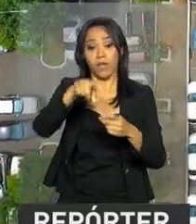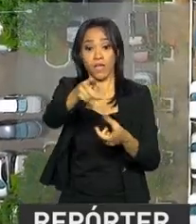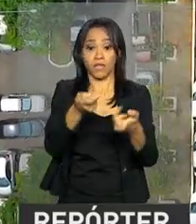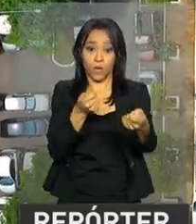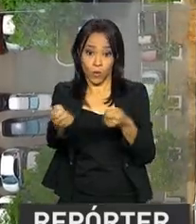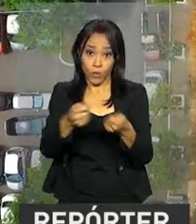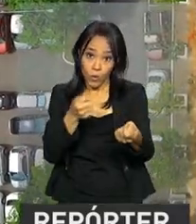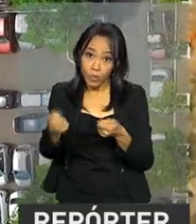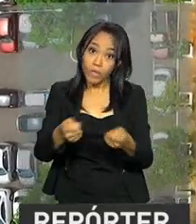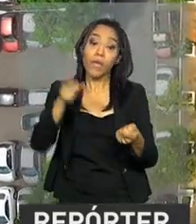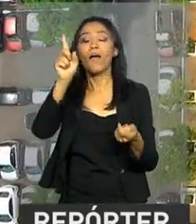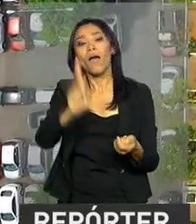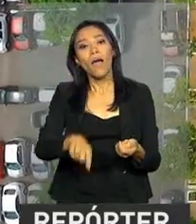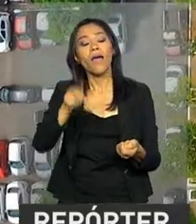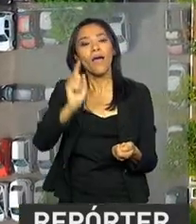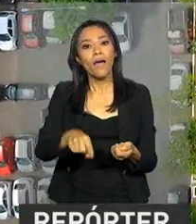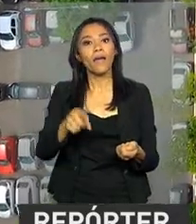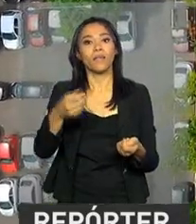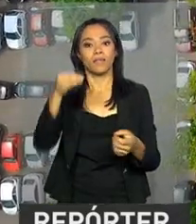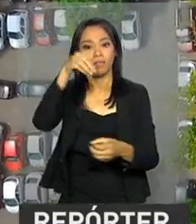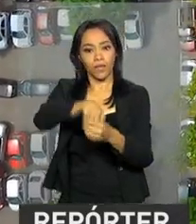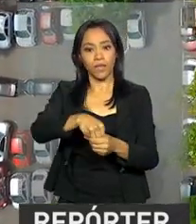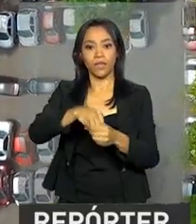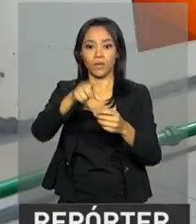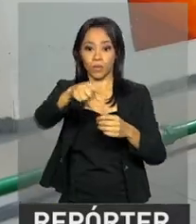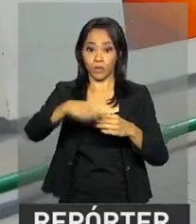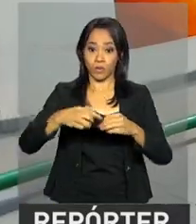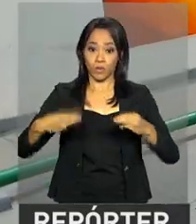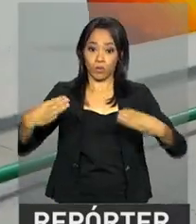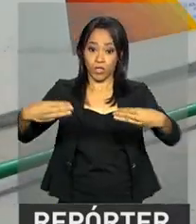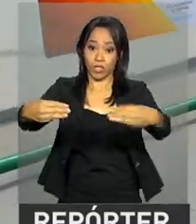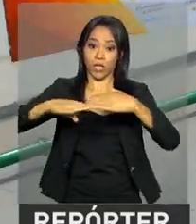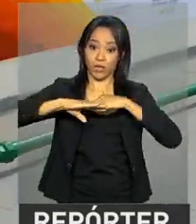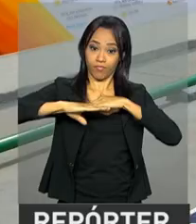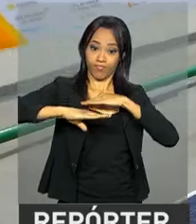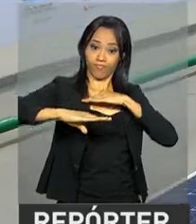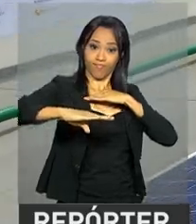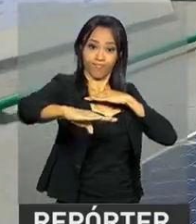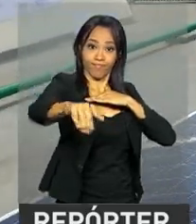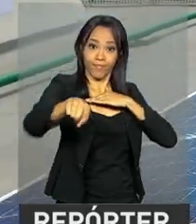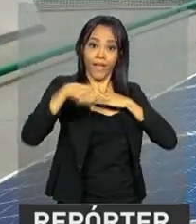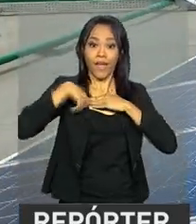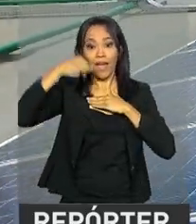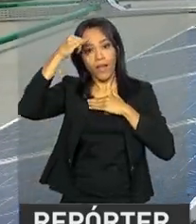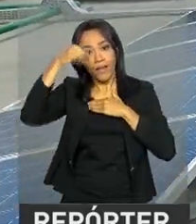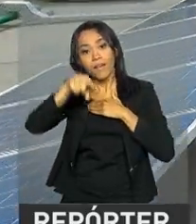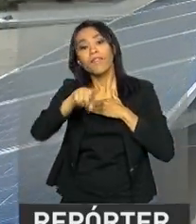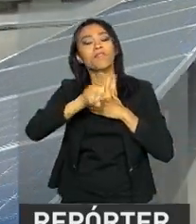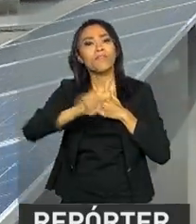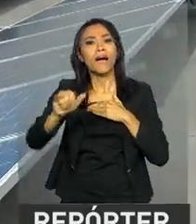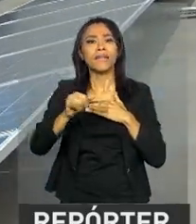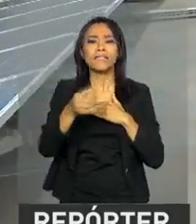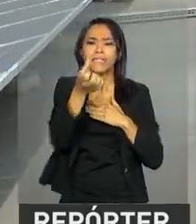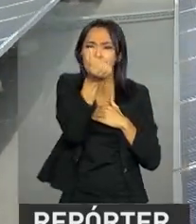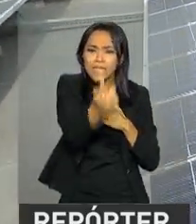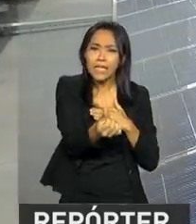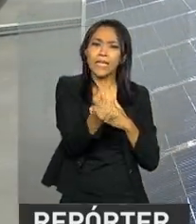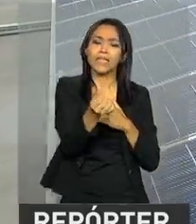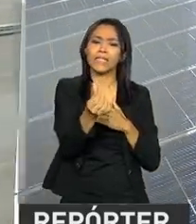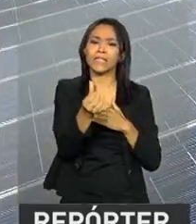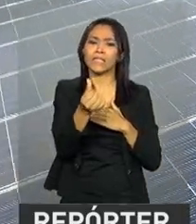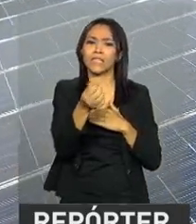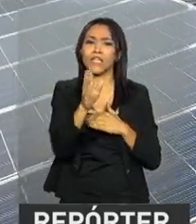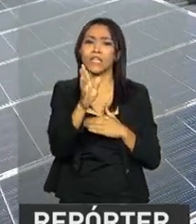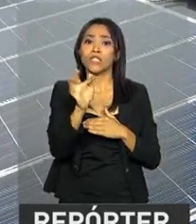elétrica gerada pelo sistema no prédio do ministério vai evitar a emissão de cerca de 6 T me de